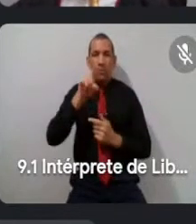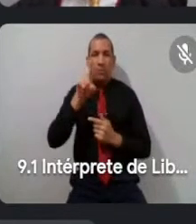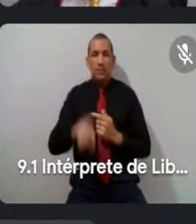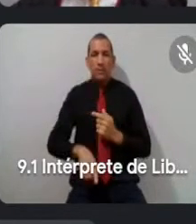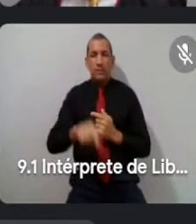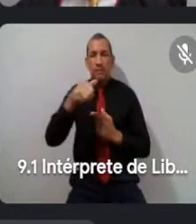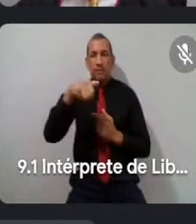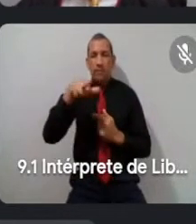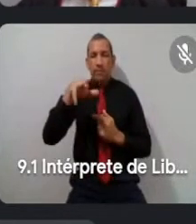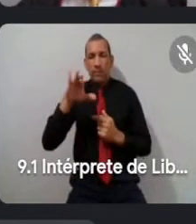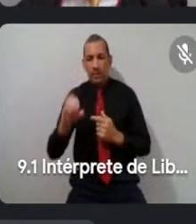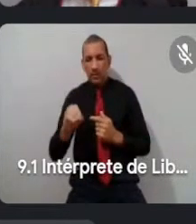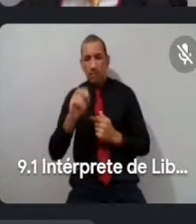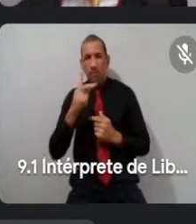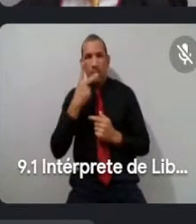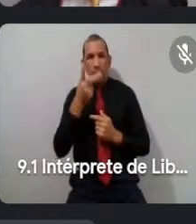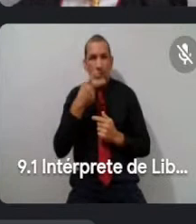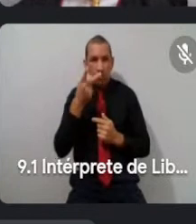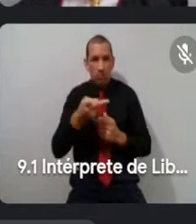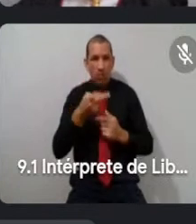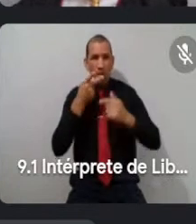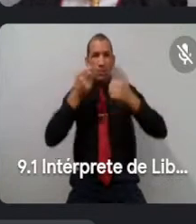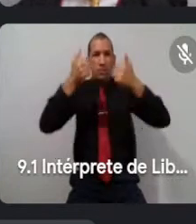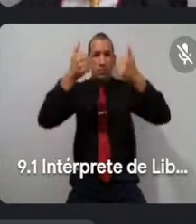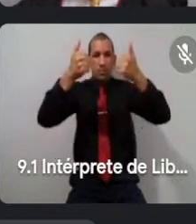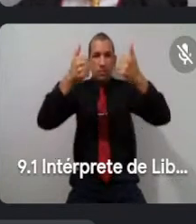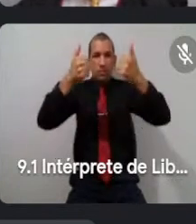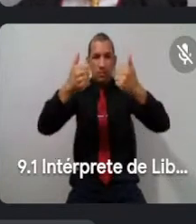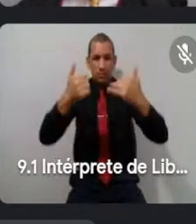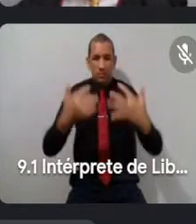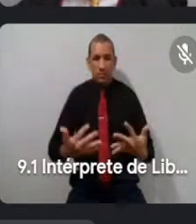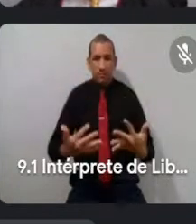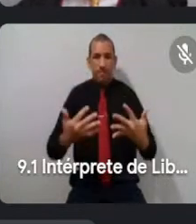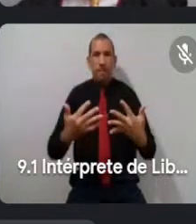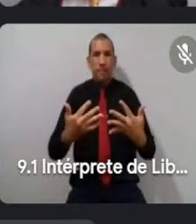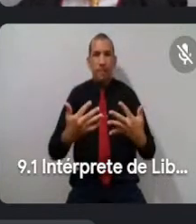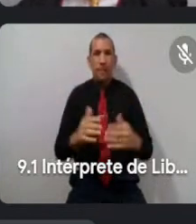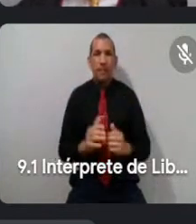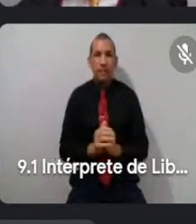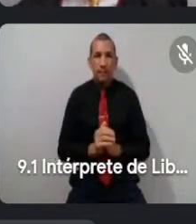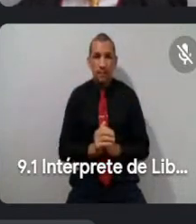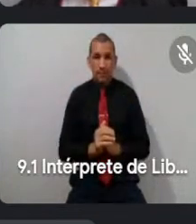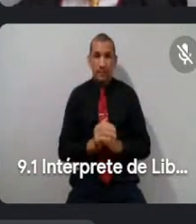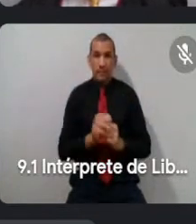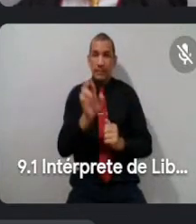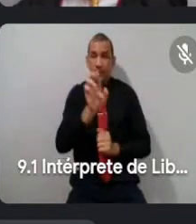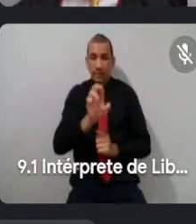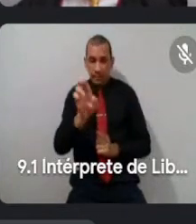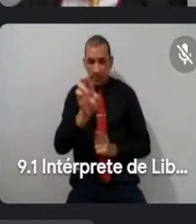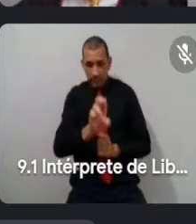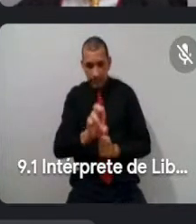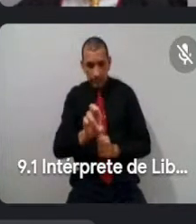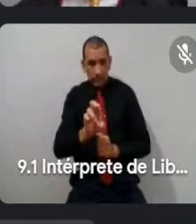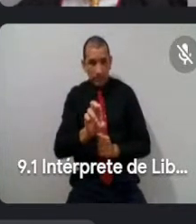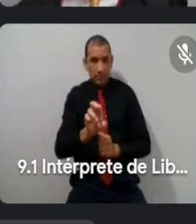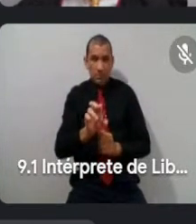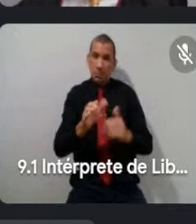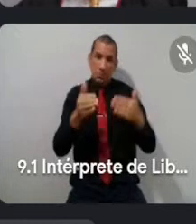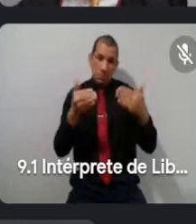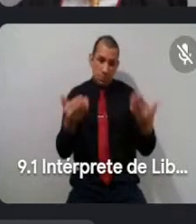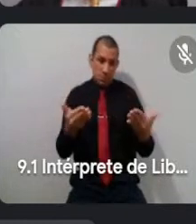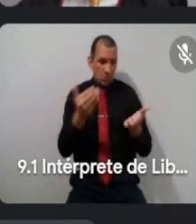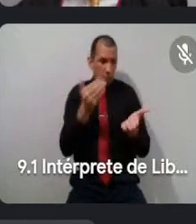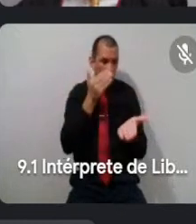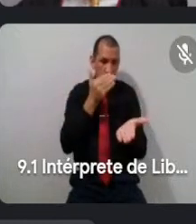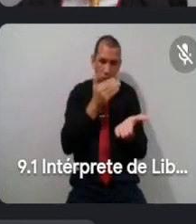quando eles são muito feliz eu dizer que essa ação essa investigação essa ação sequer devia ter